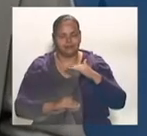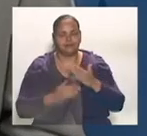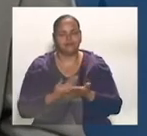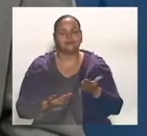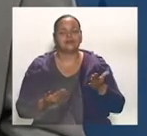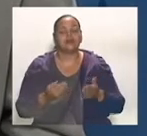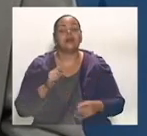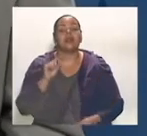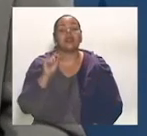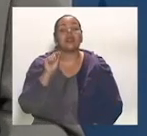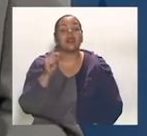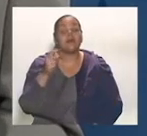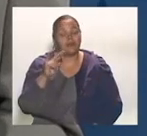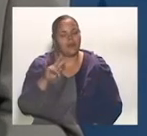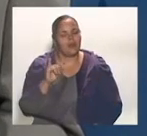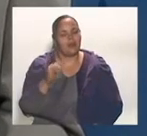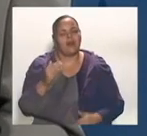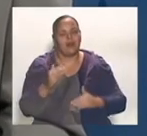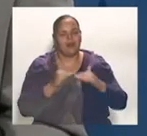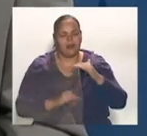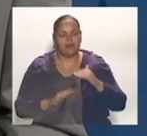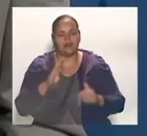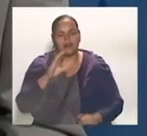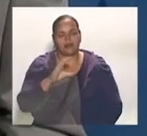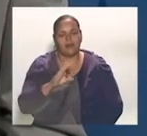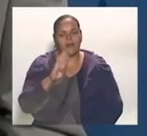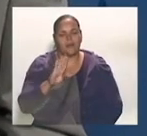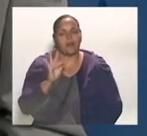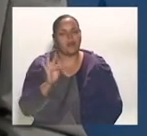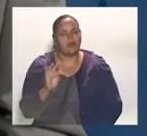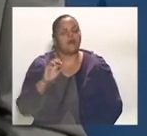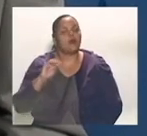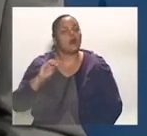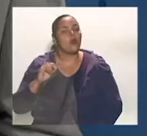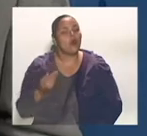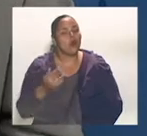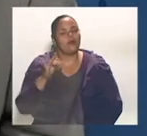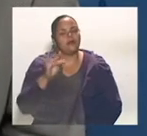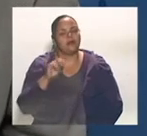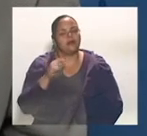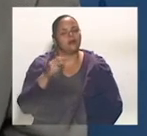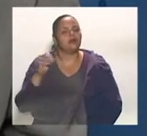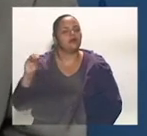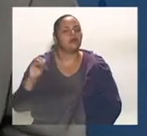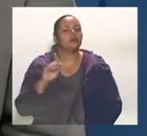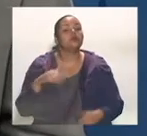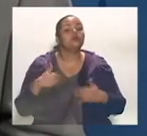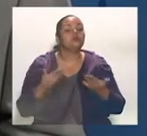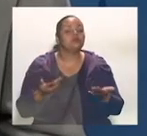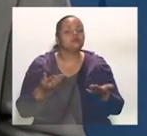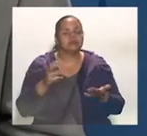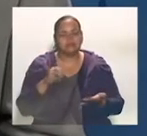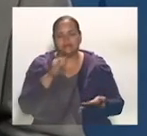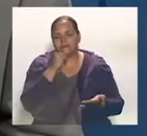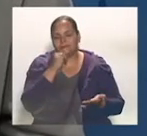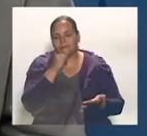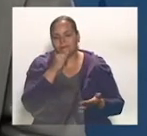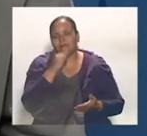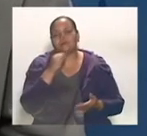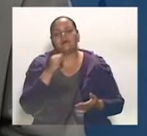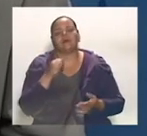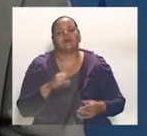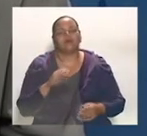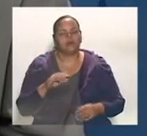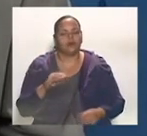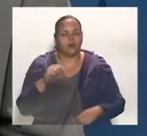é rebaixado. Aí vem a pergunta: quem irá rebaixar o clube? A CBF ou a federação ao qual o